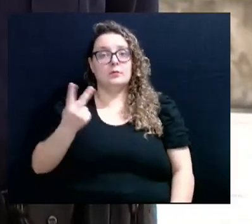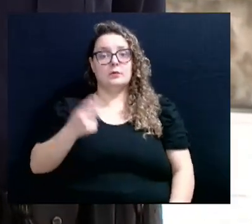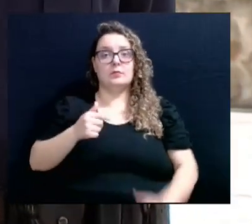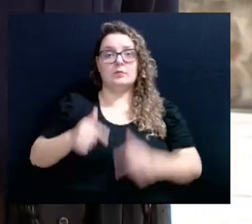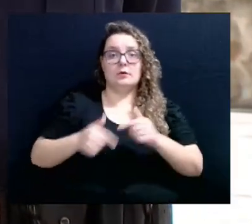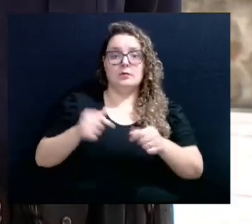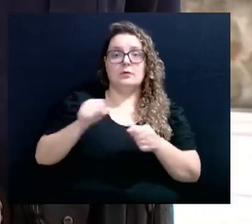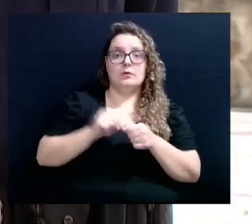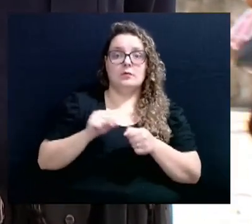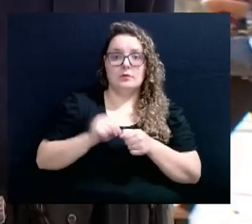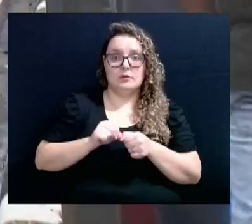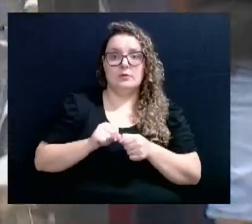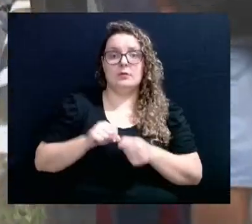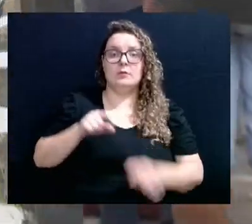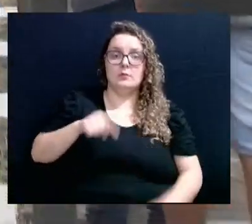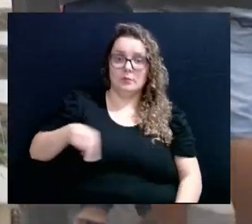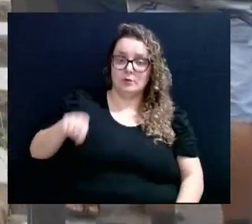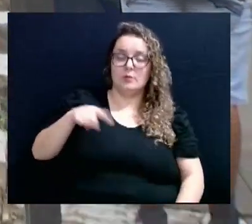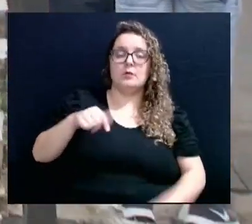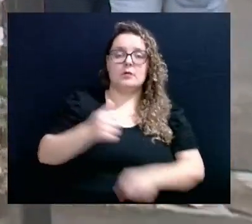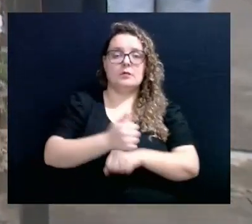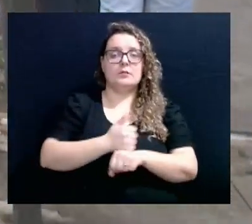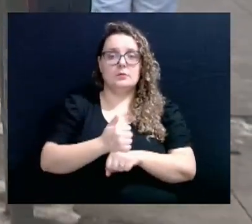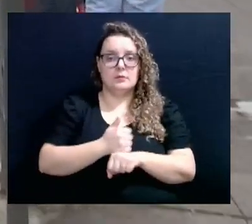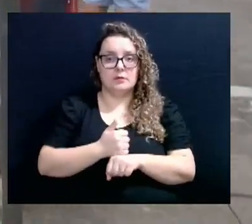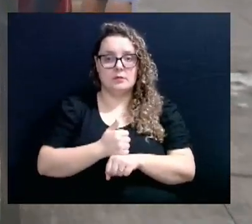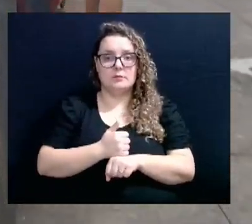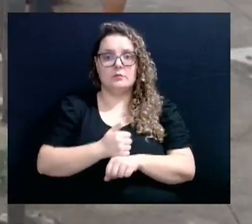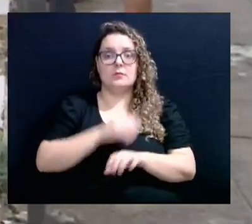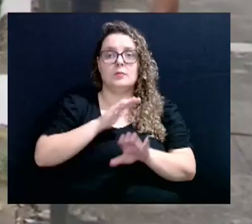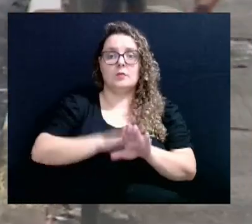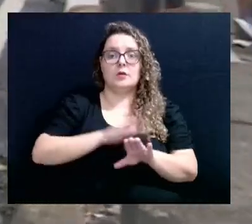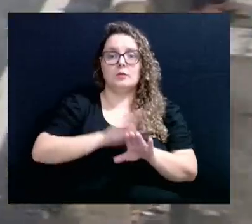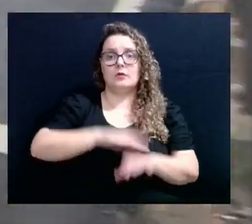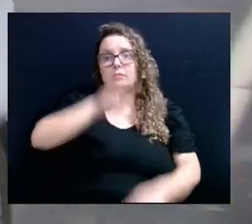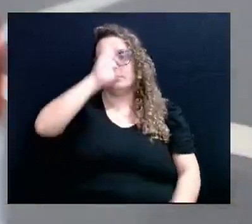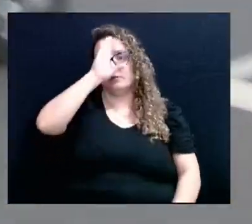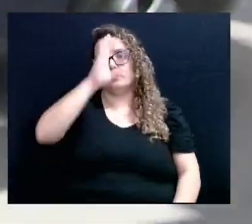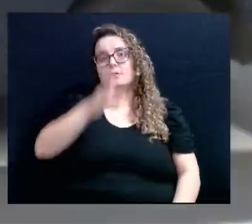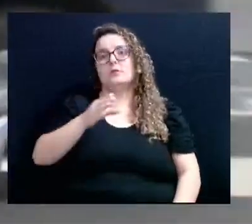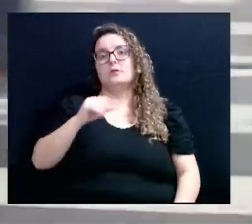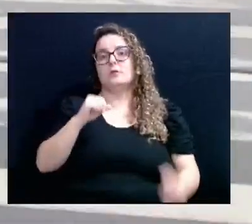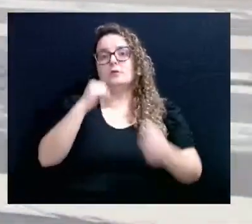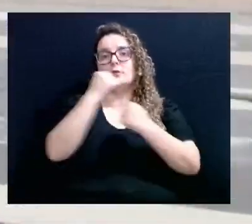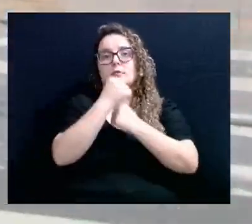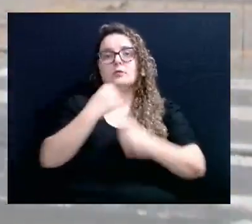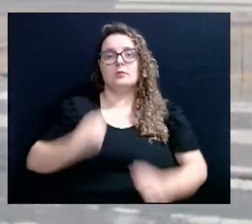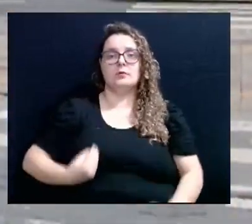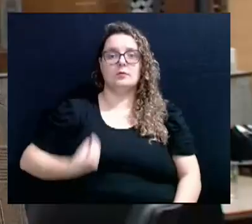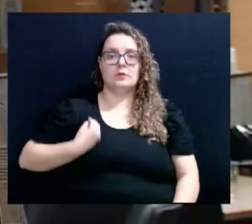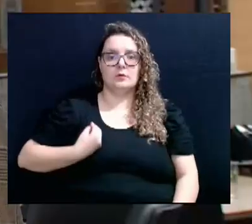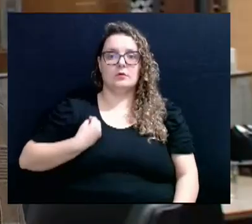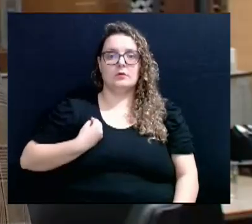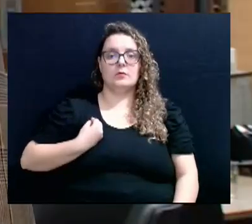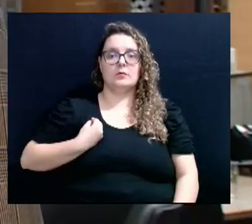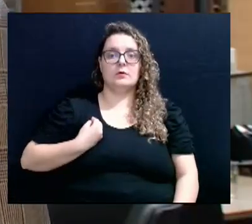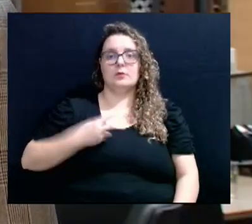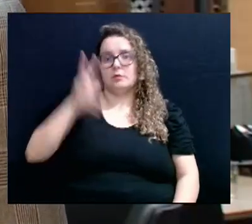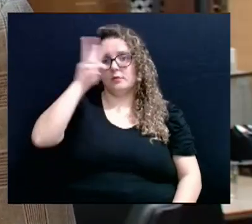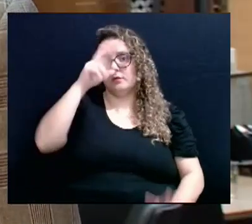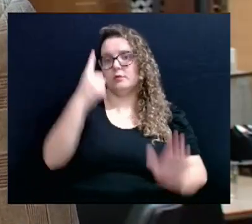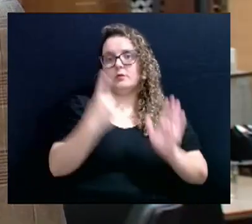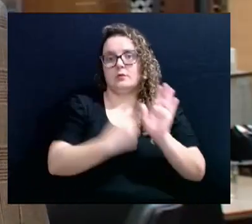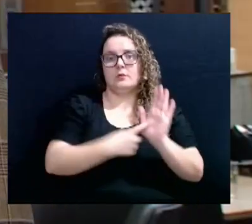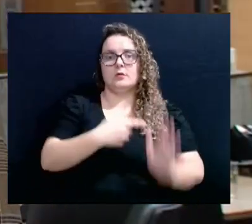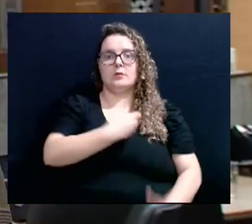por esses profissionais, que atuam diretamente na proteção de vidas e do patrimônio público. O município de